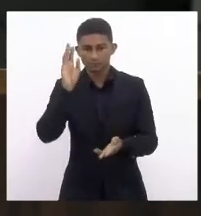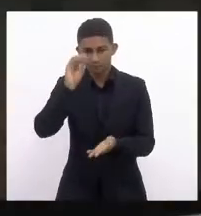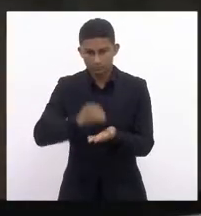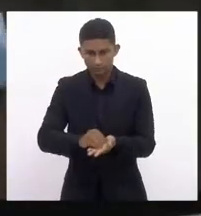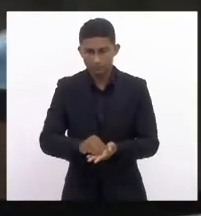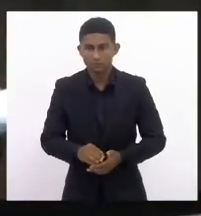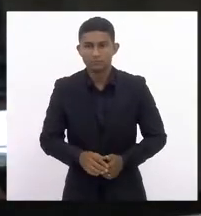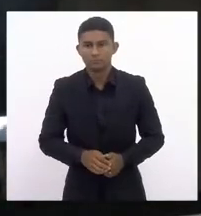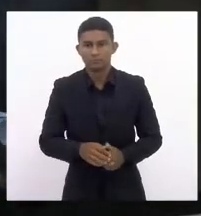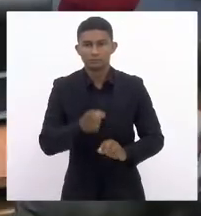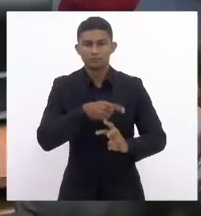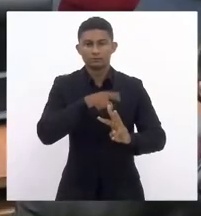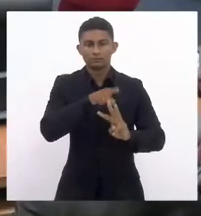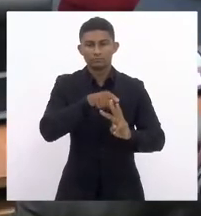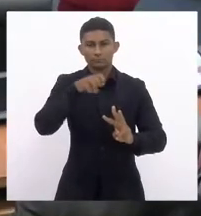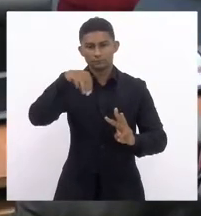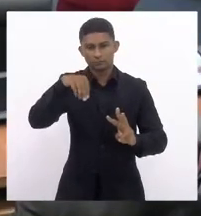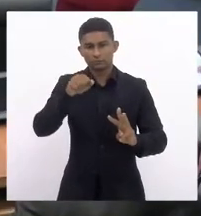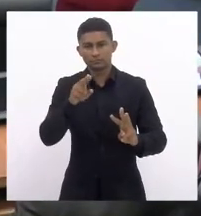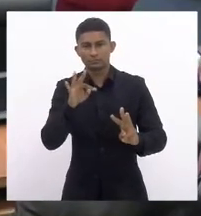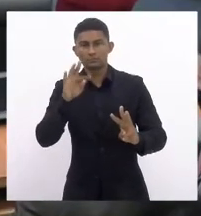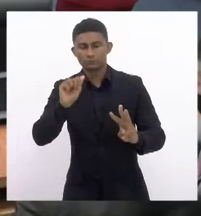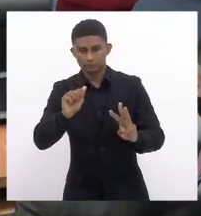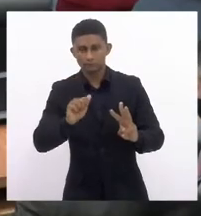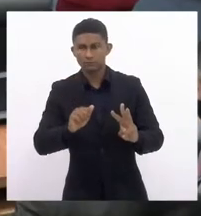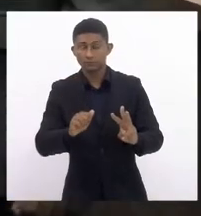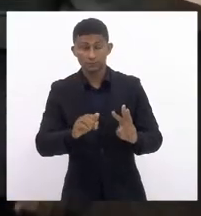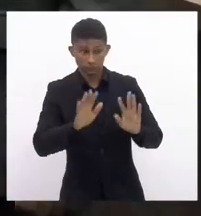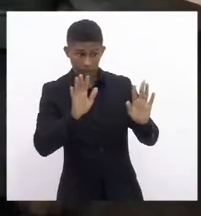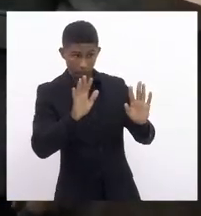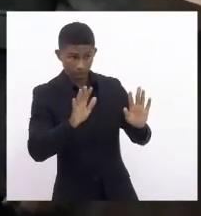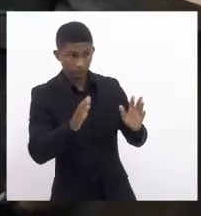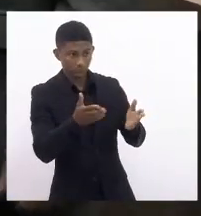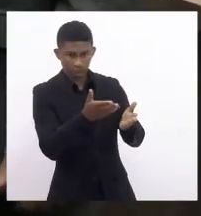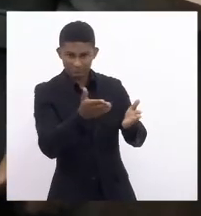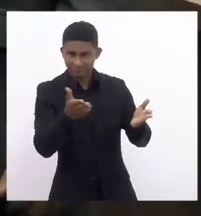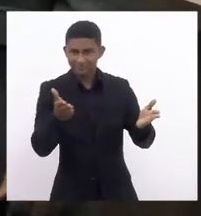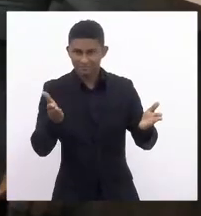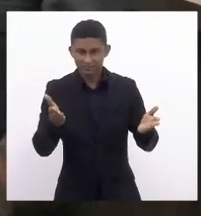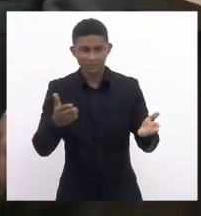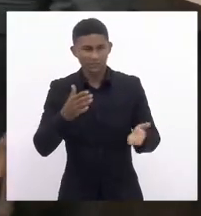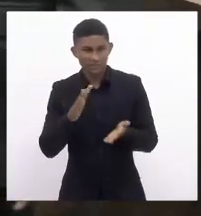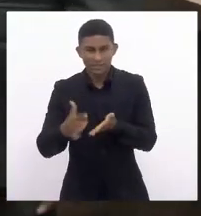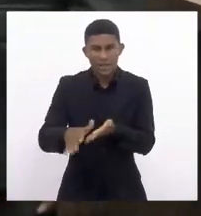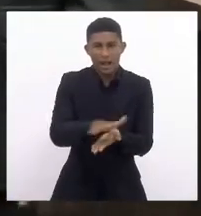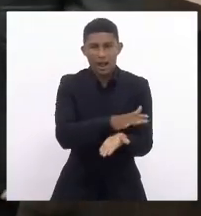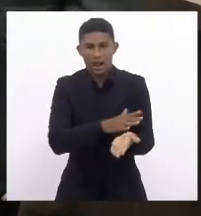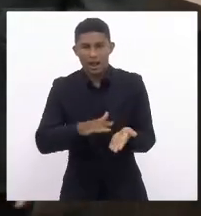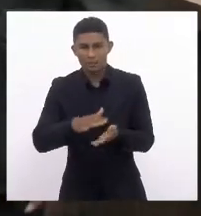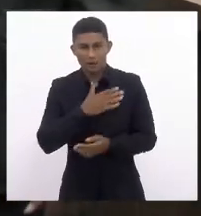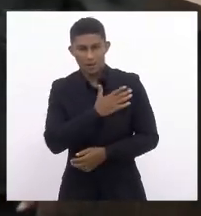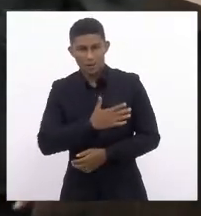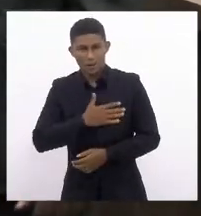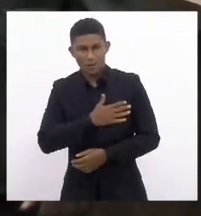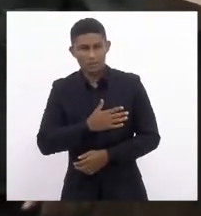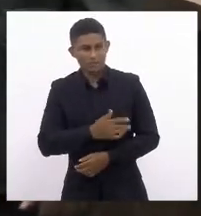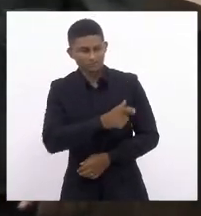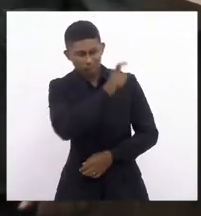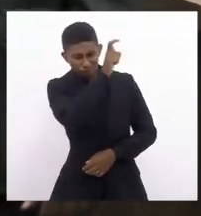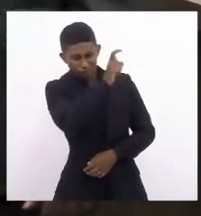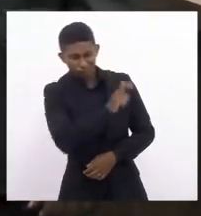Senhor presidente, deixando muito evidente que essa coautoria, o povo que gosta de samba, bom sujeito sempre